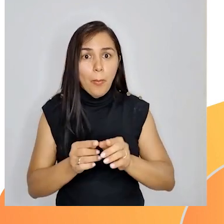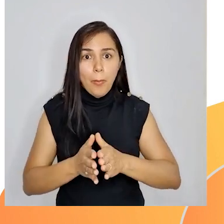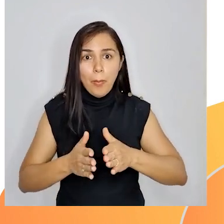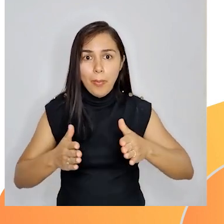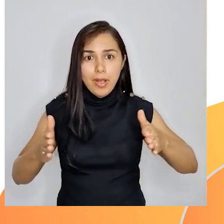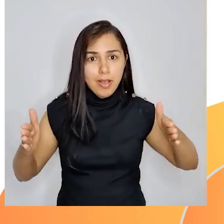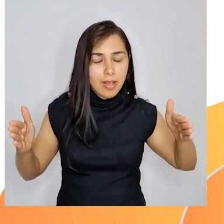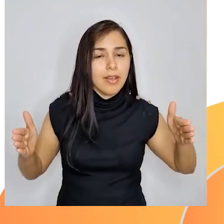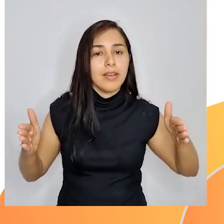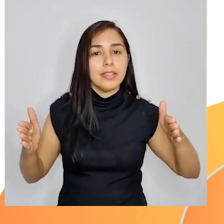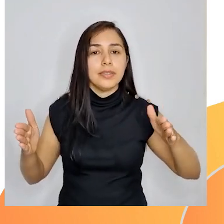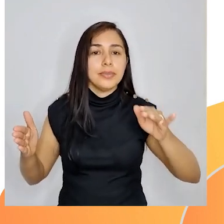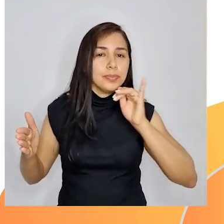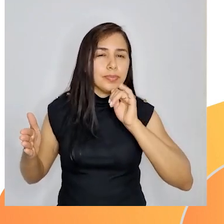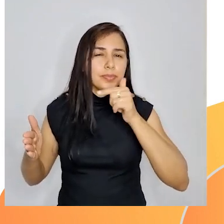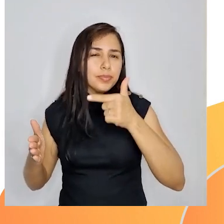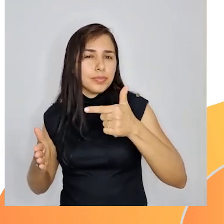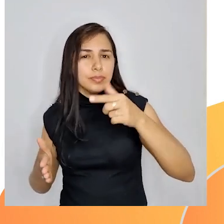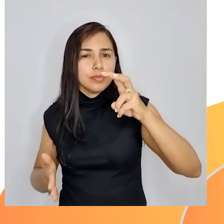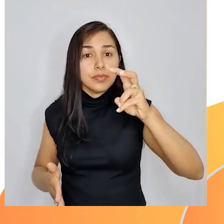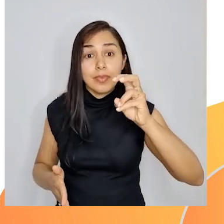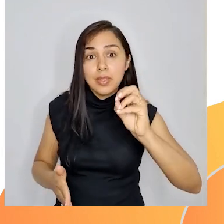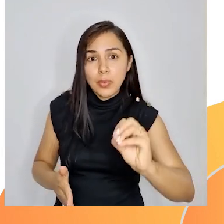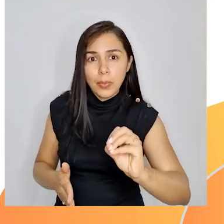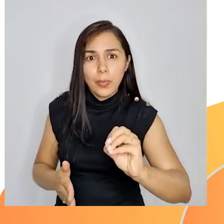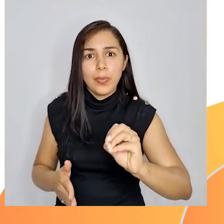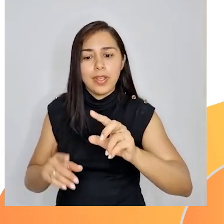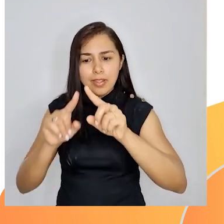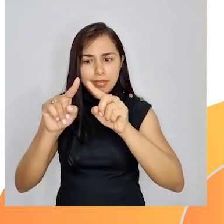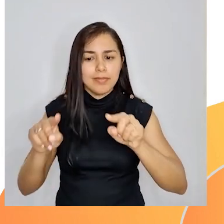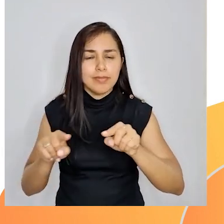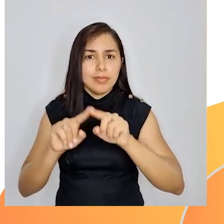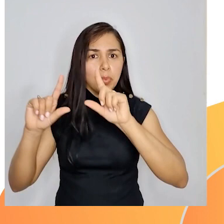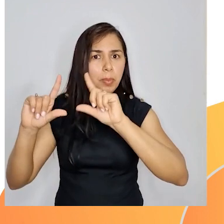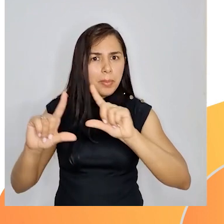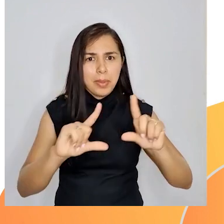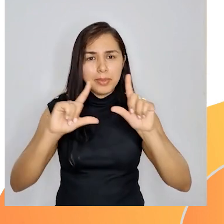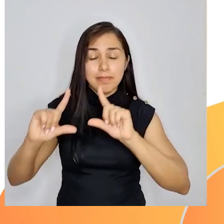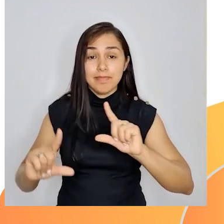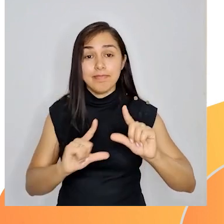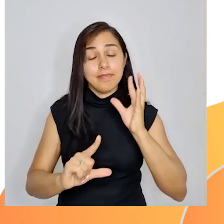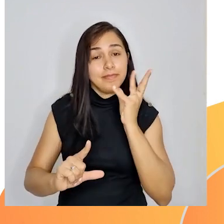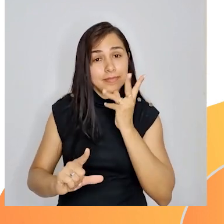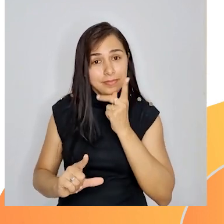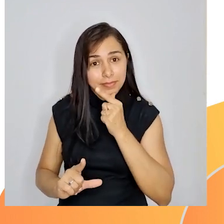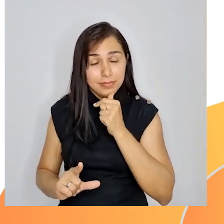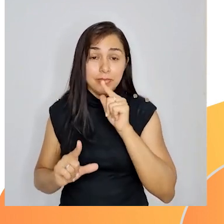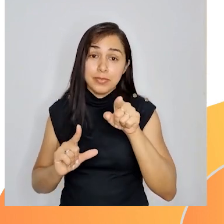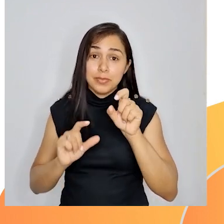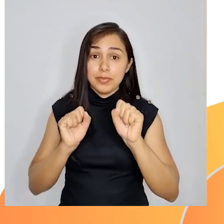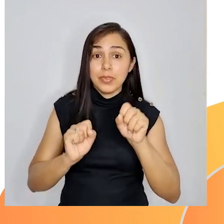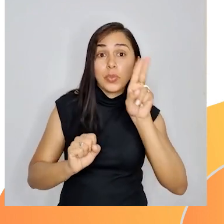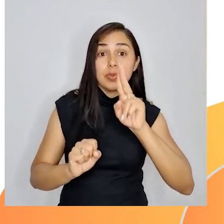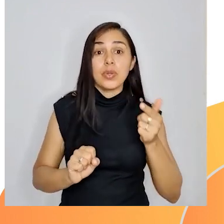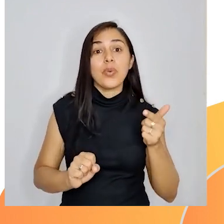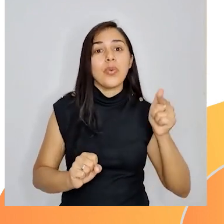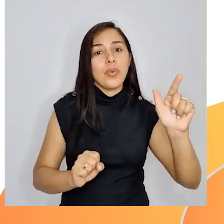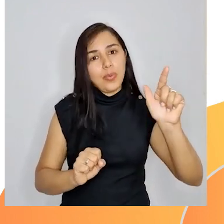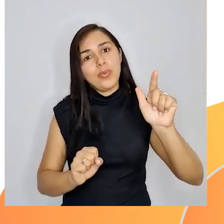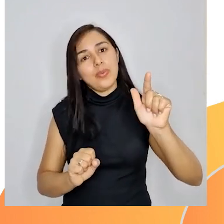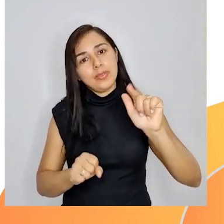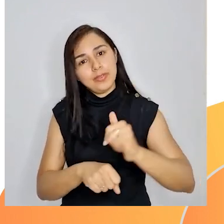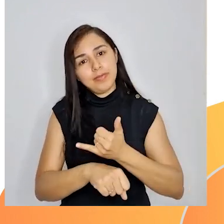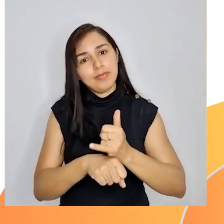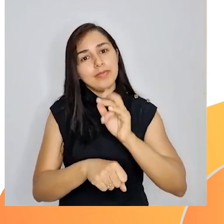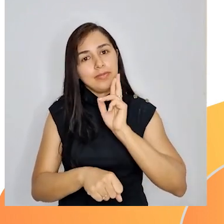200 250 triângulos né Aí sim caberia uma análise mais detalhada né você poderia até tentar quebrar essa